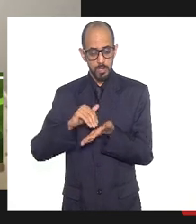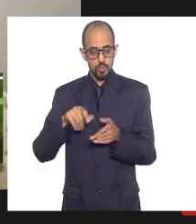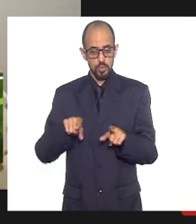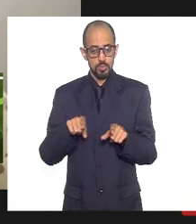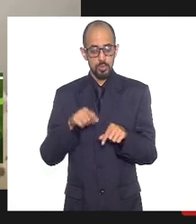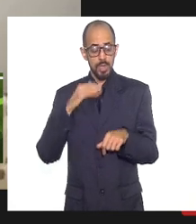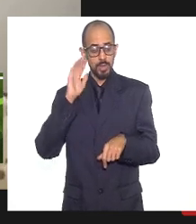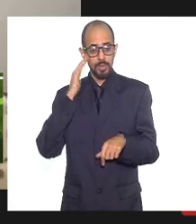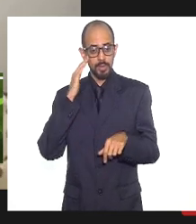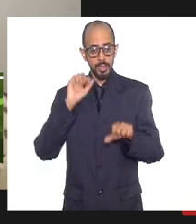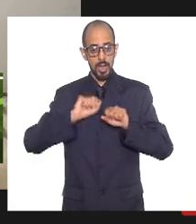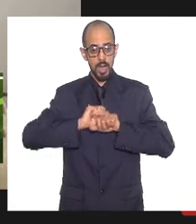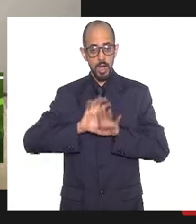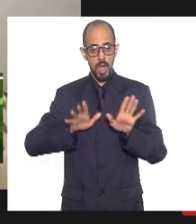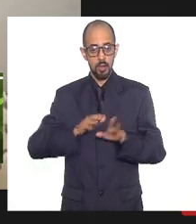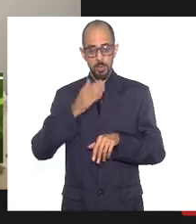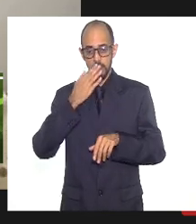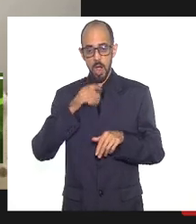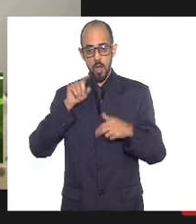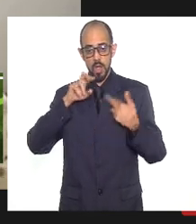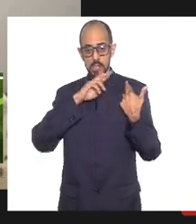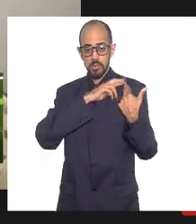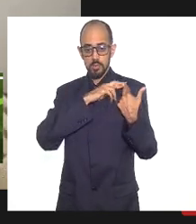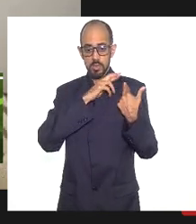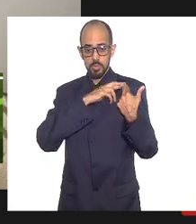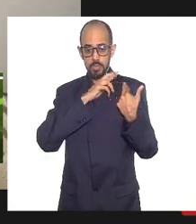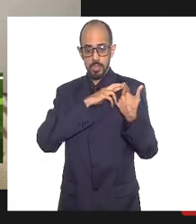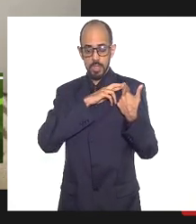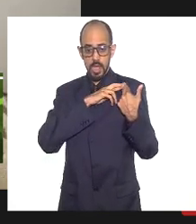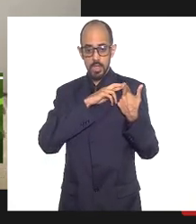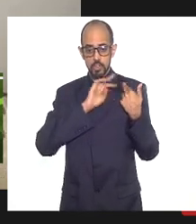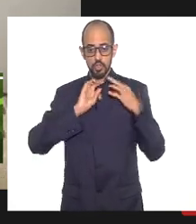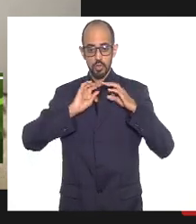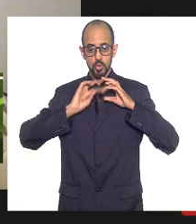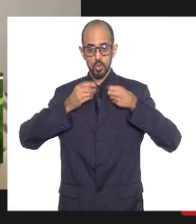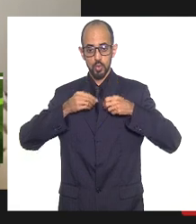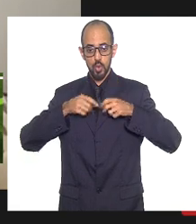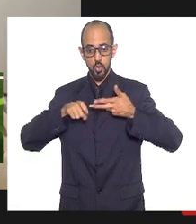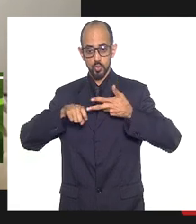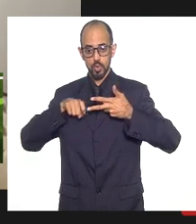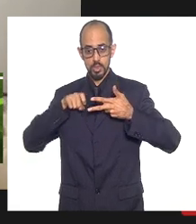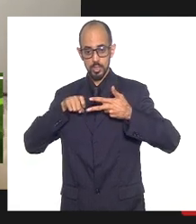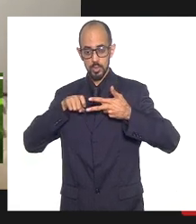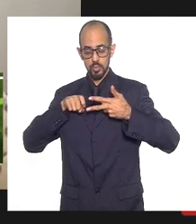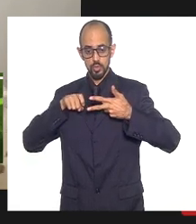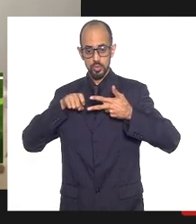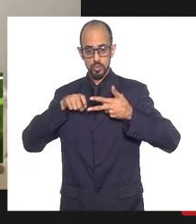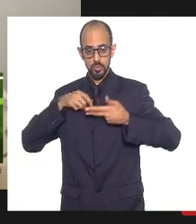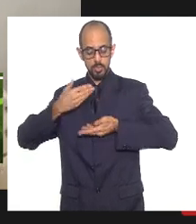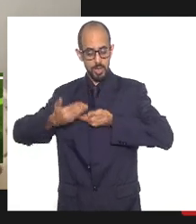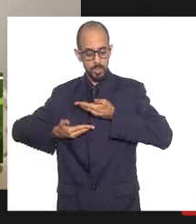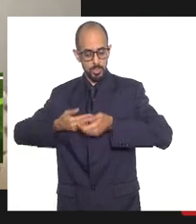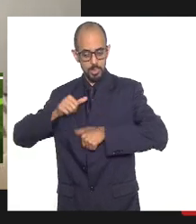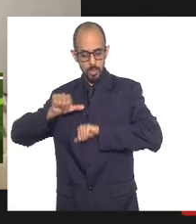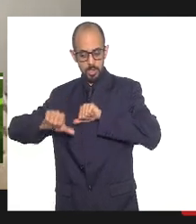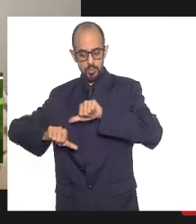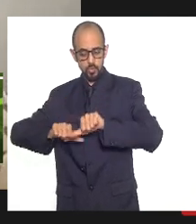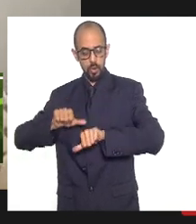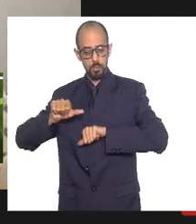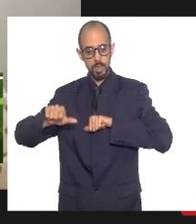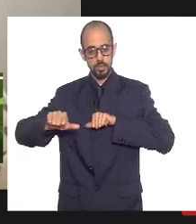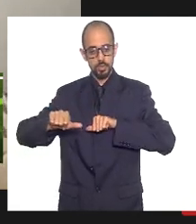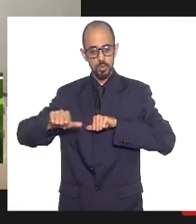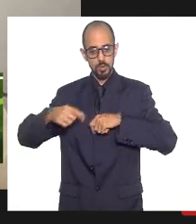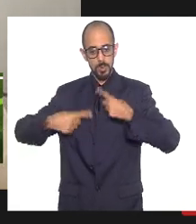a responsabilidade de todo o corpo do Poder Executivo na transformação de